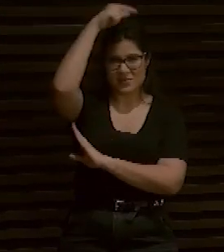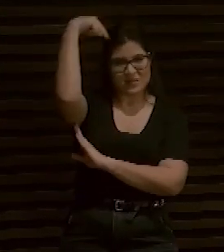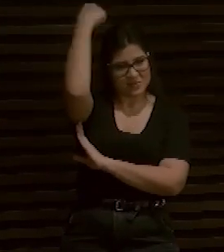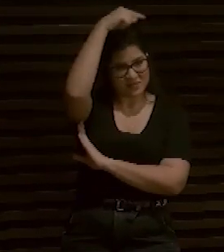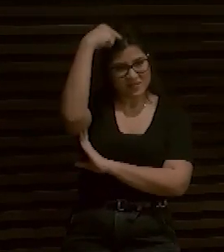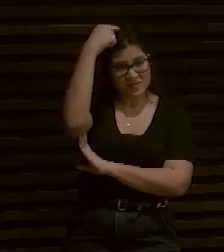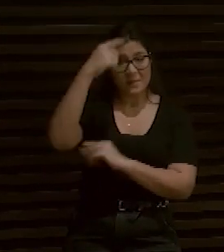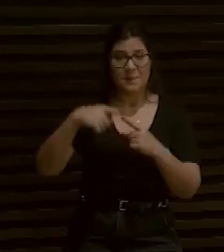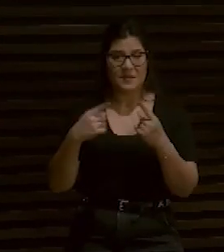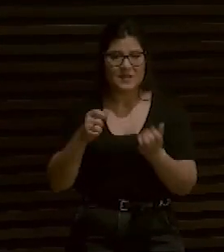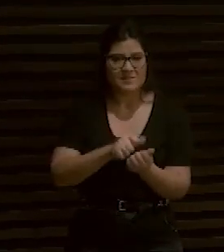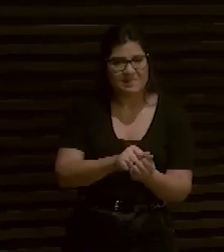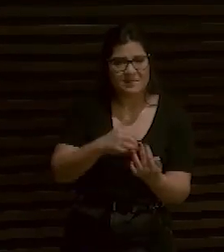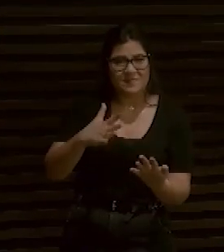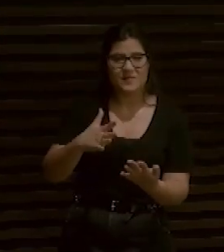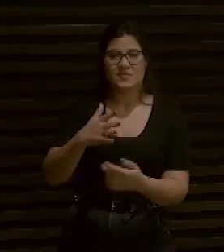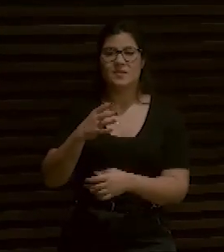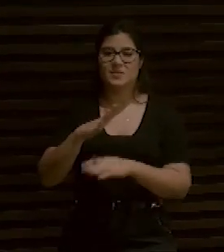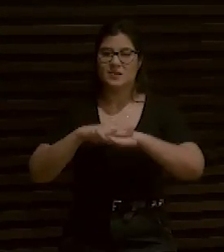o privilégio de chamar Deus de Pai.